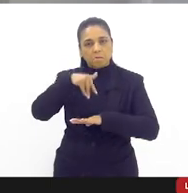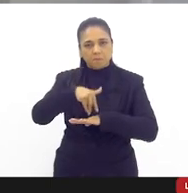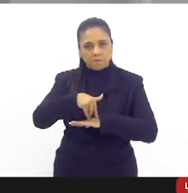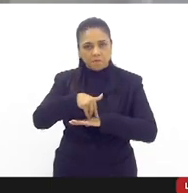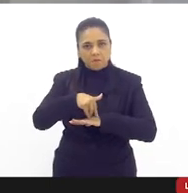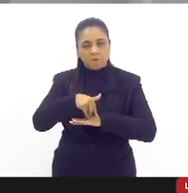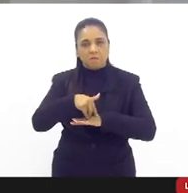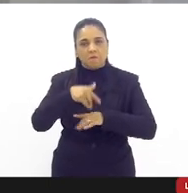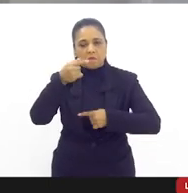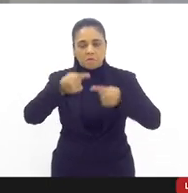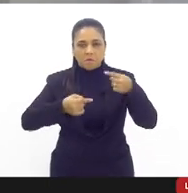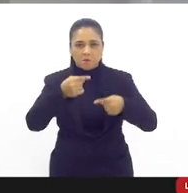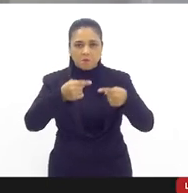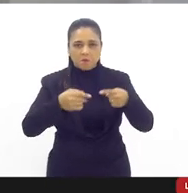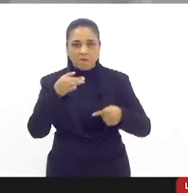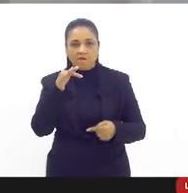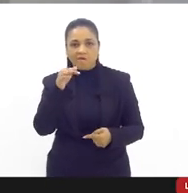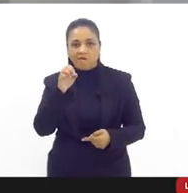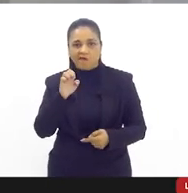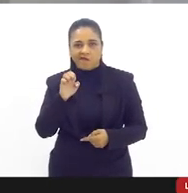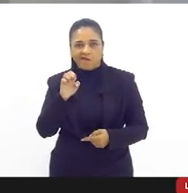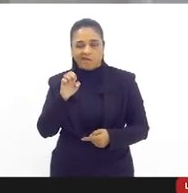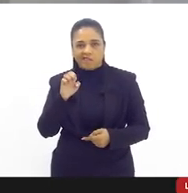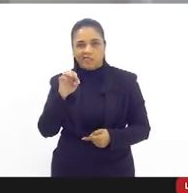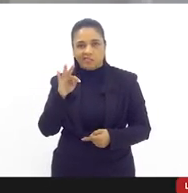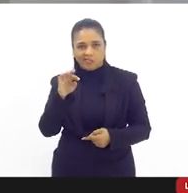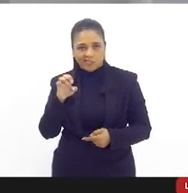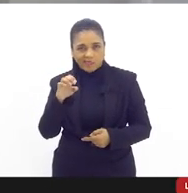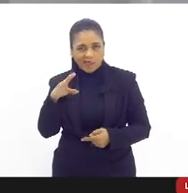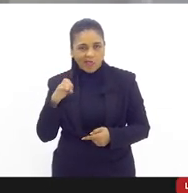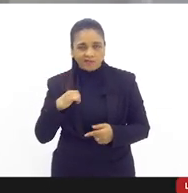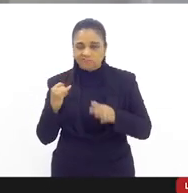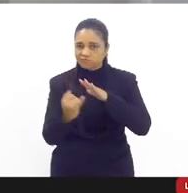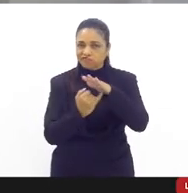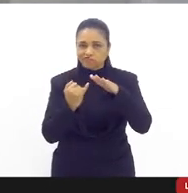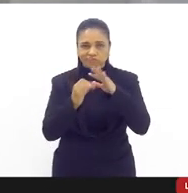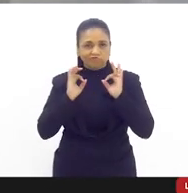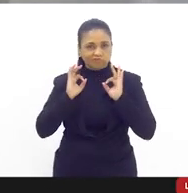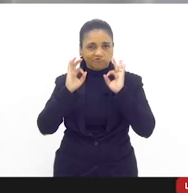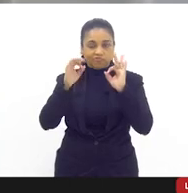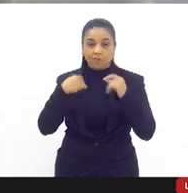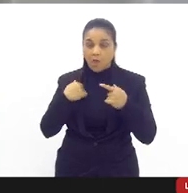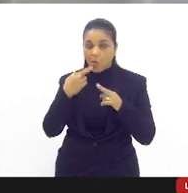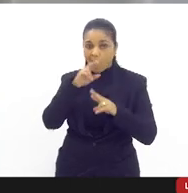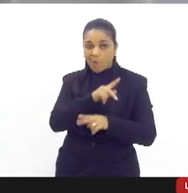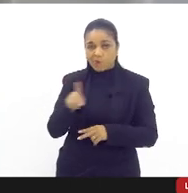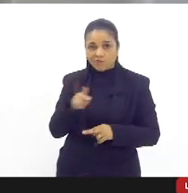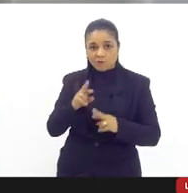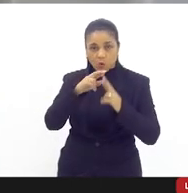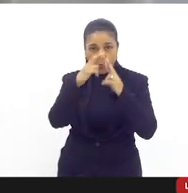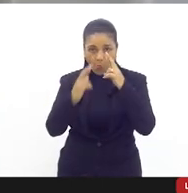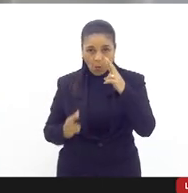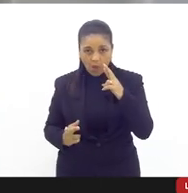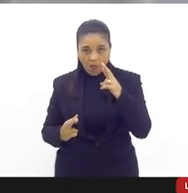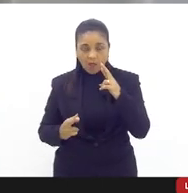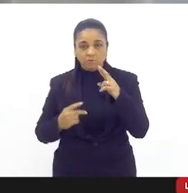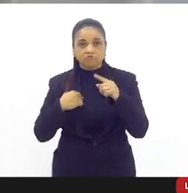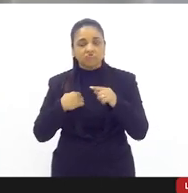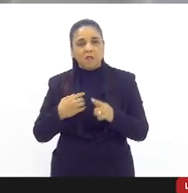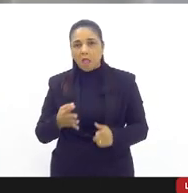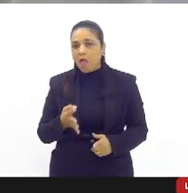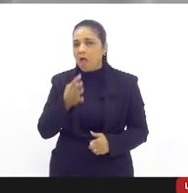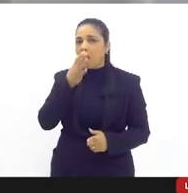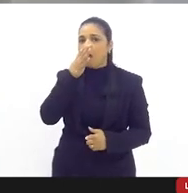para discutir a Faetec que é uma instituição notável eu como professor da UERJ a 30 e tantos anos sempre